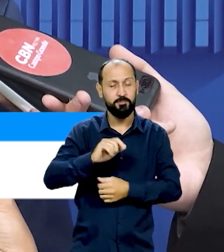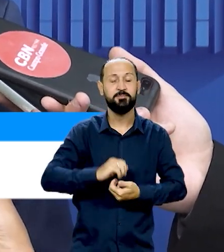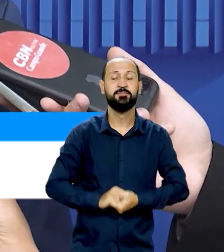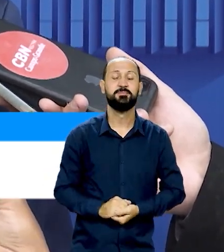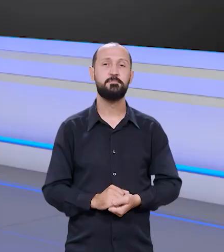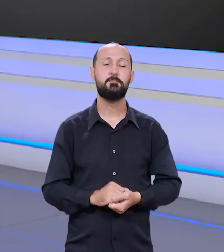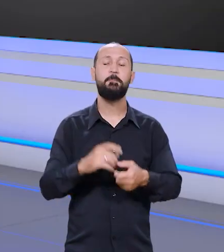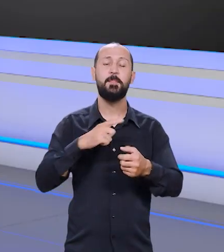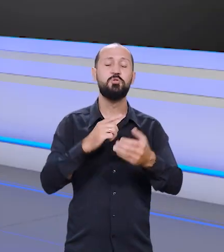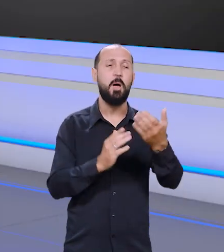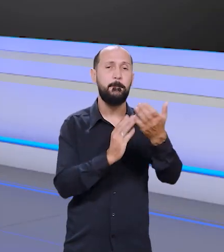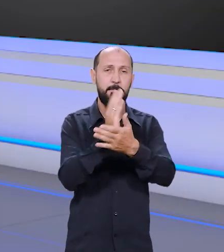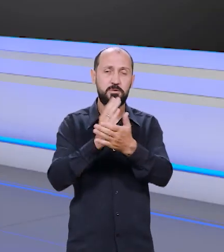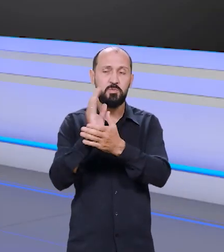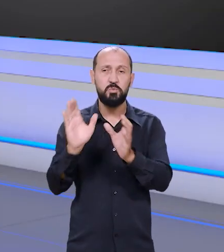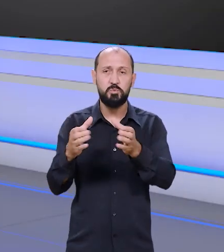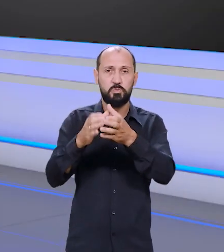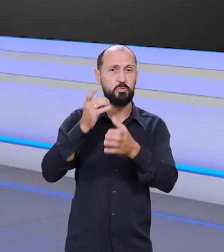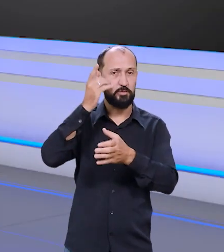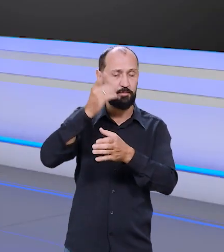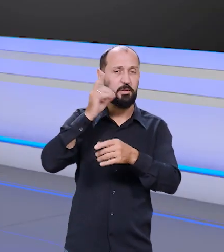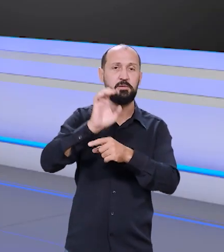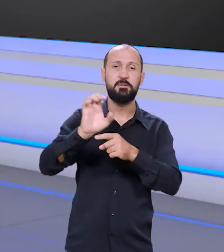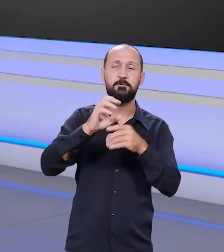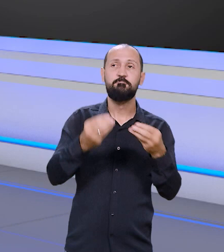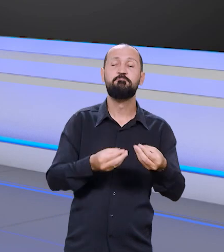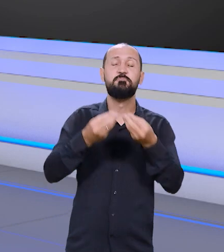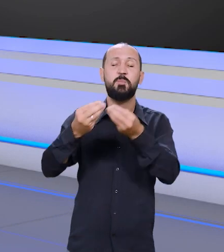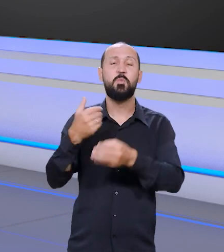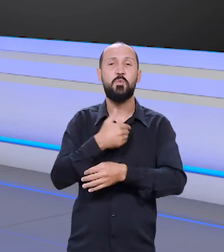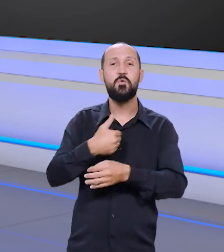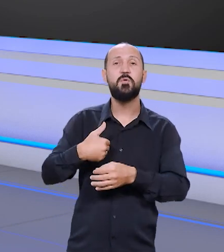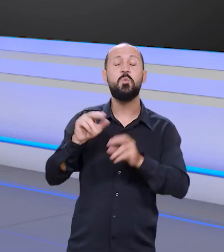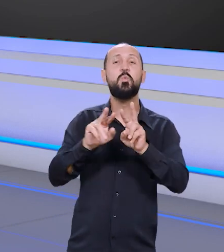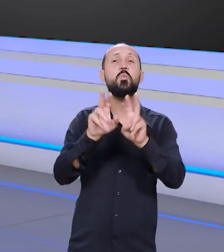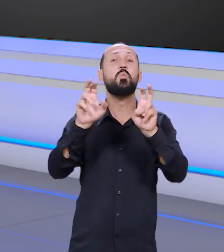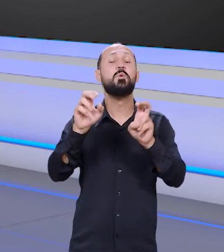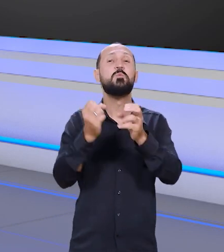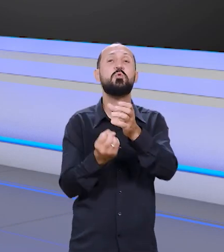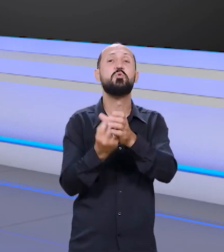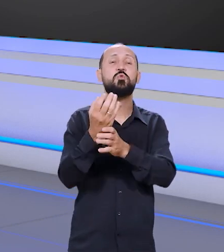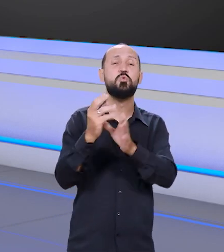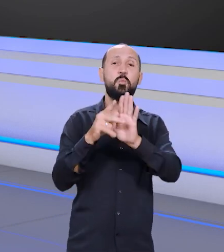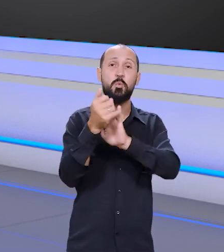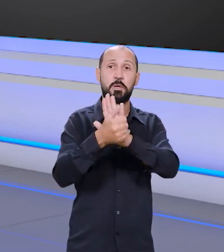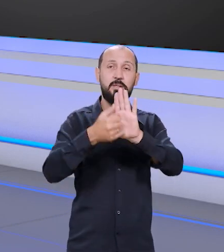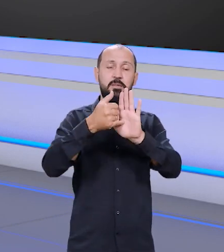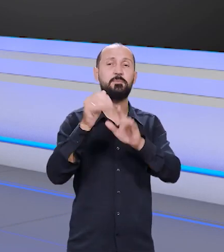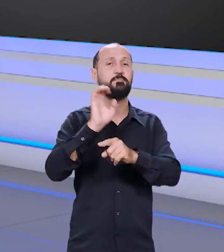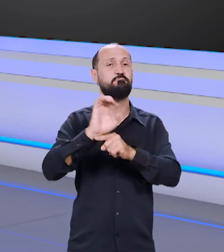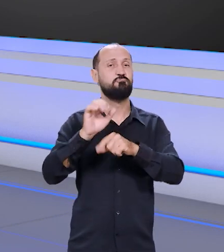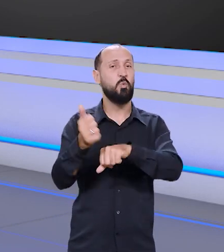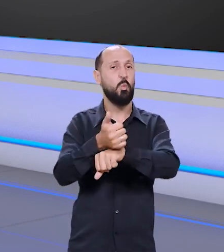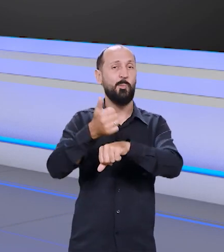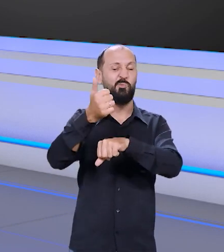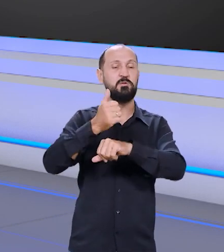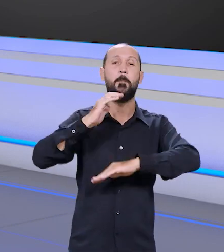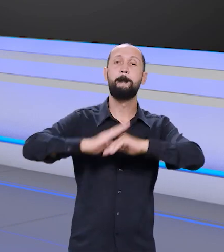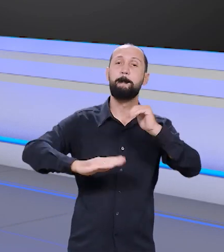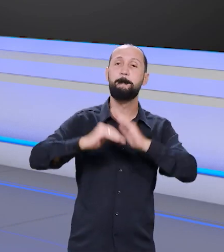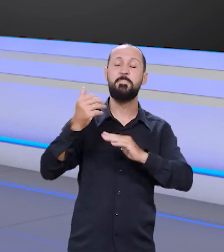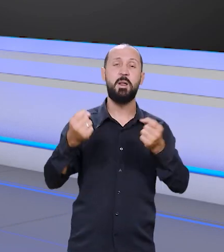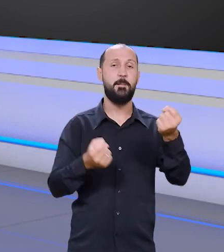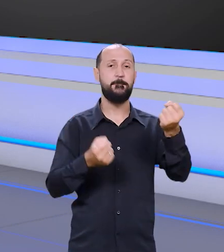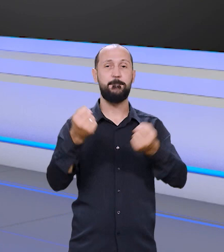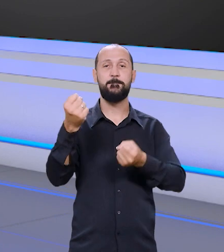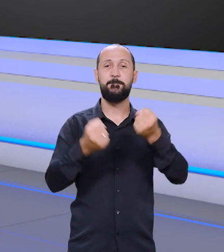Mato Grosso do Sul. Após a aprovação dos deputados estaduais, segue para a sanção a matéria que institui o Programa Estadual de